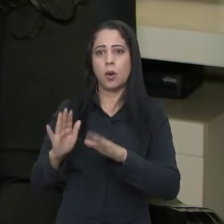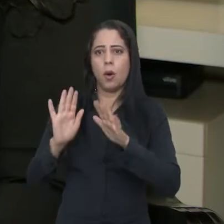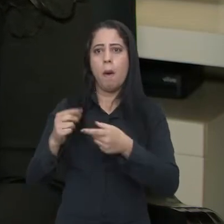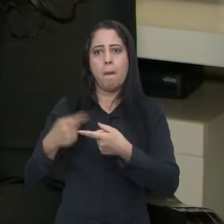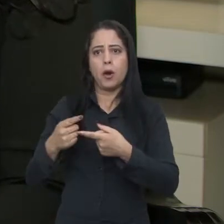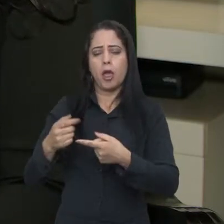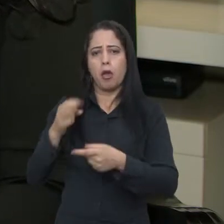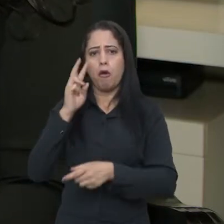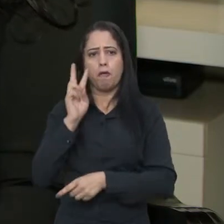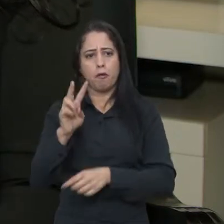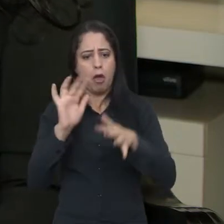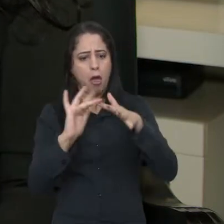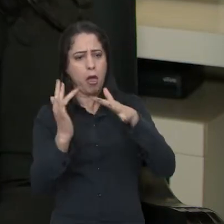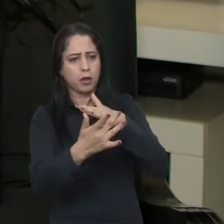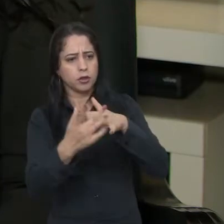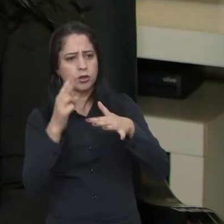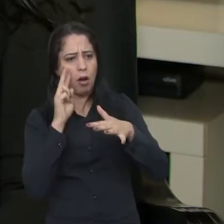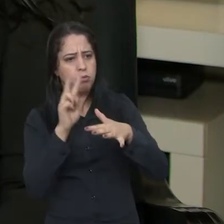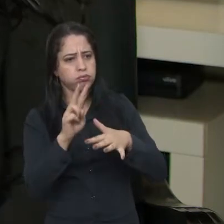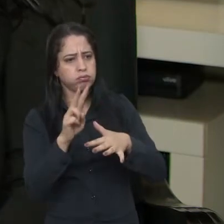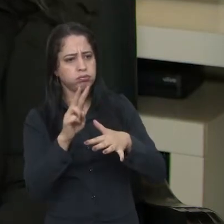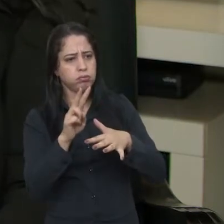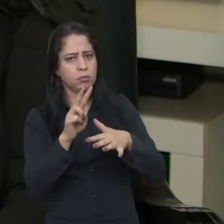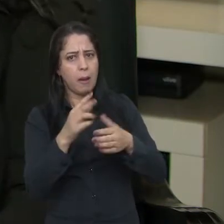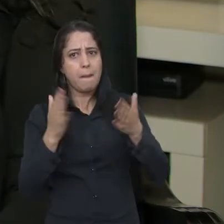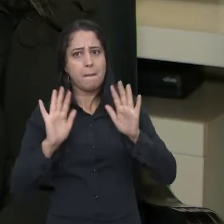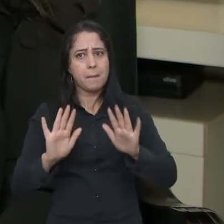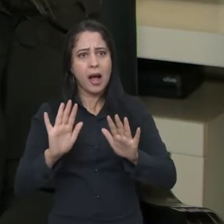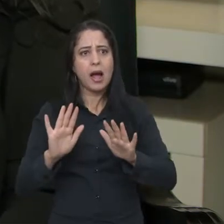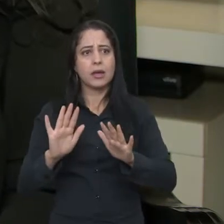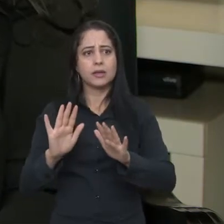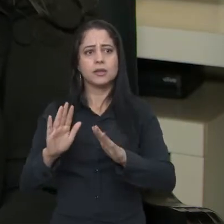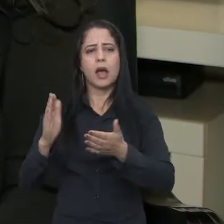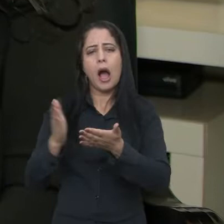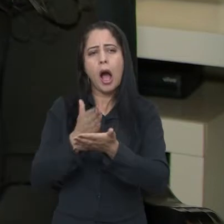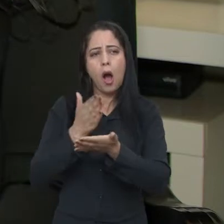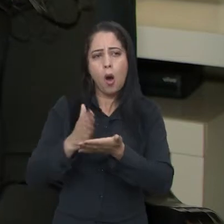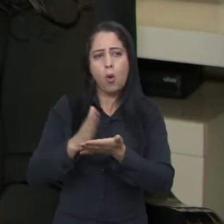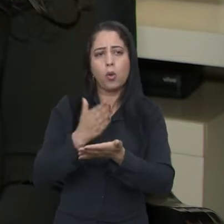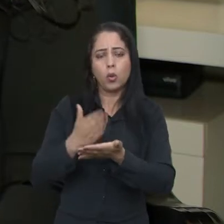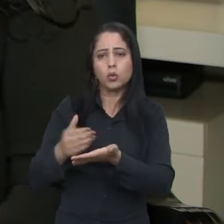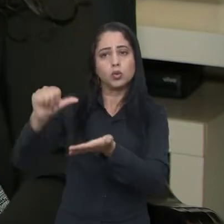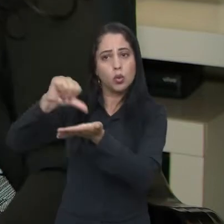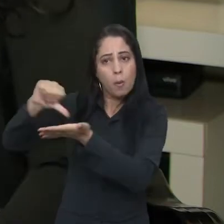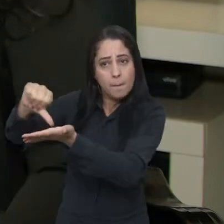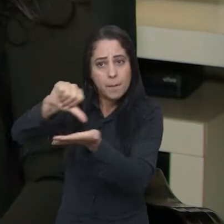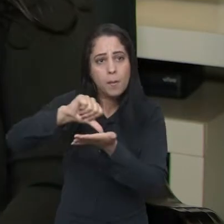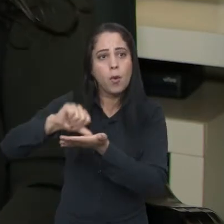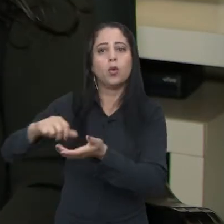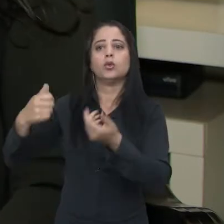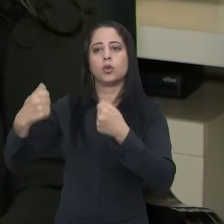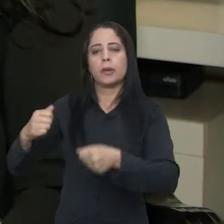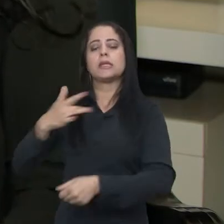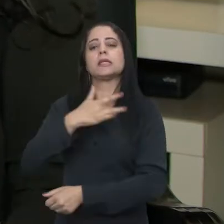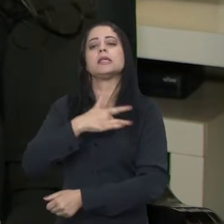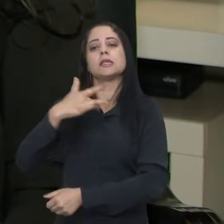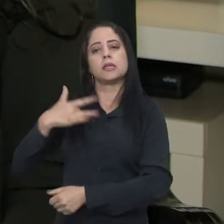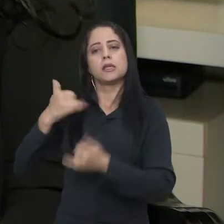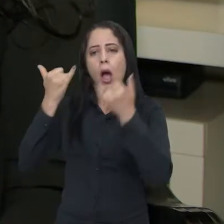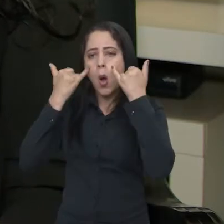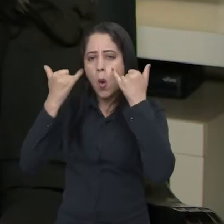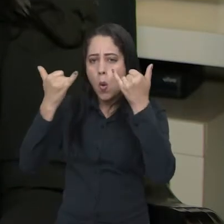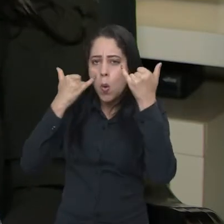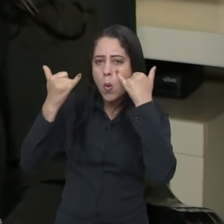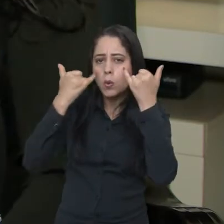né porque ele tá aí agora eu acho que você vê se é muito importante ter no postinho né eu na nossa médica na consulta Visa